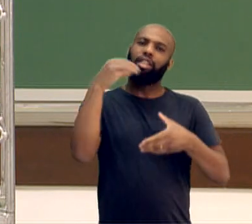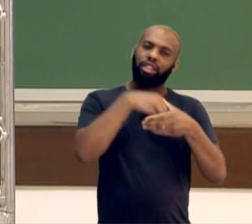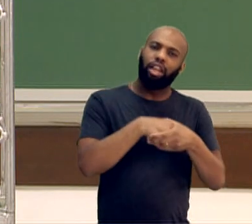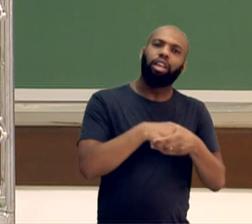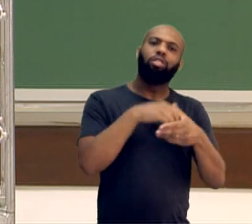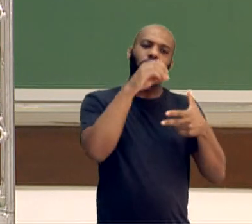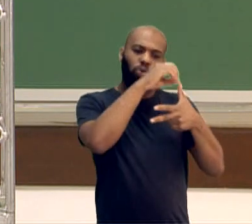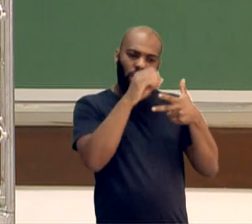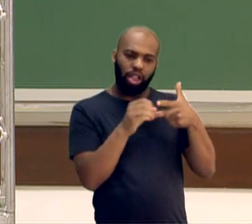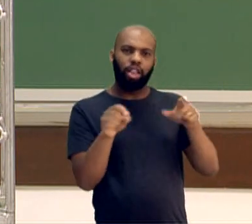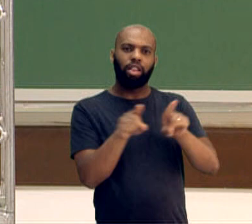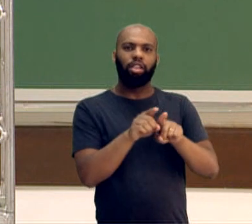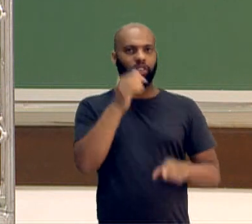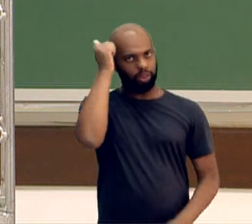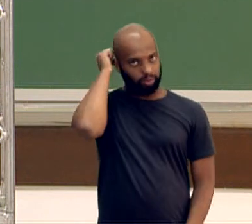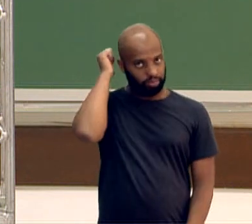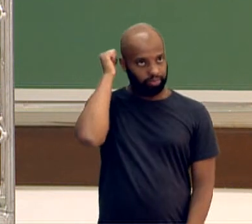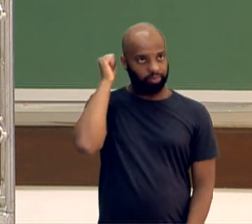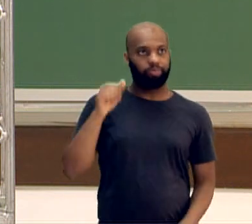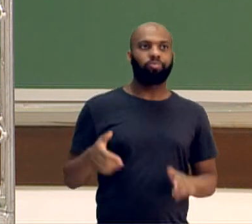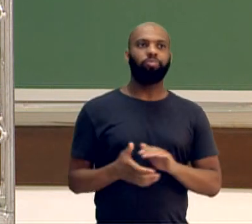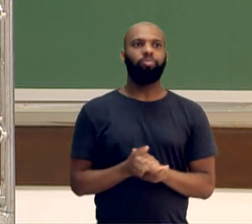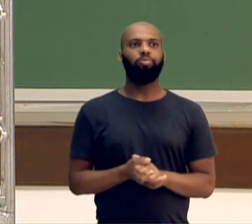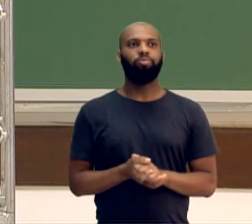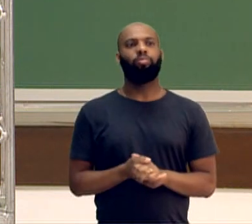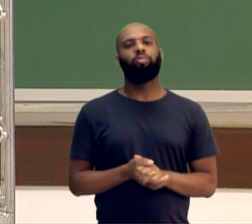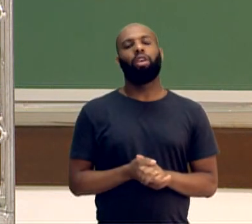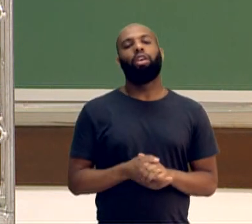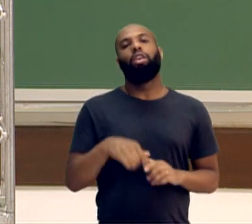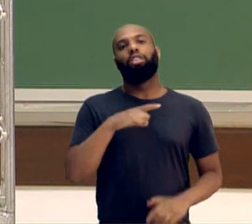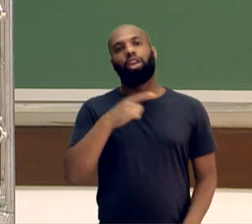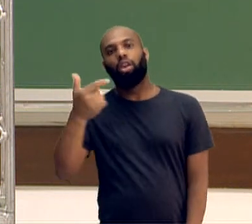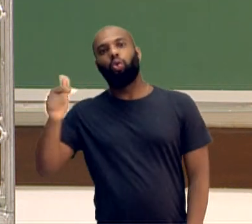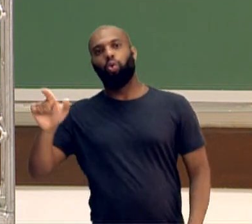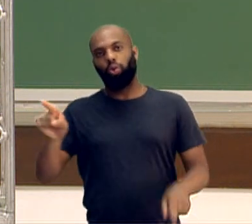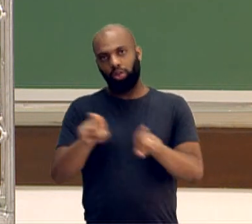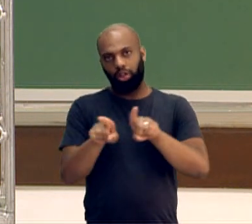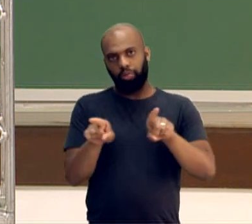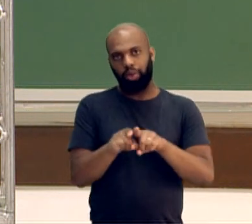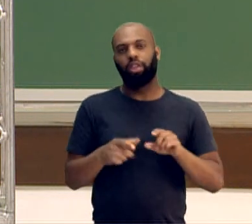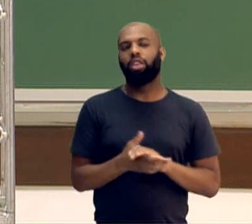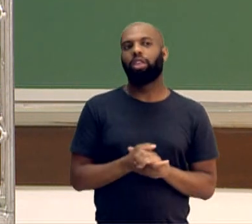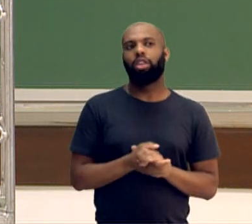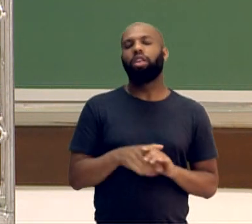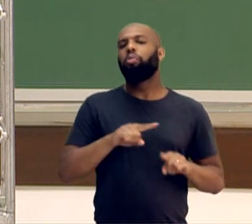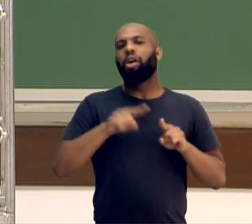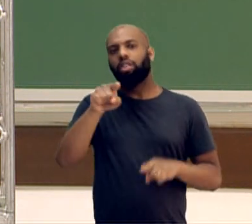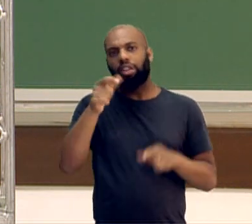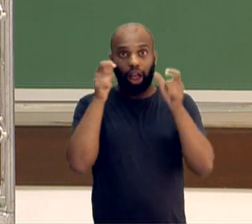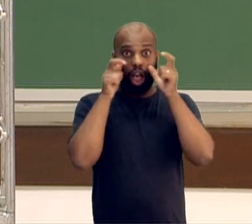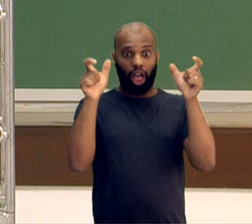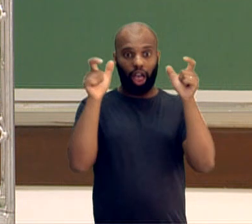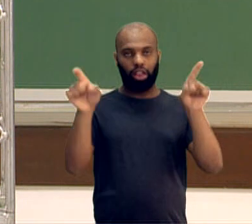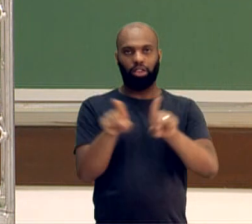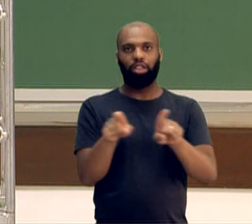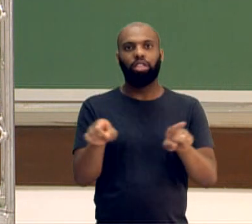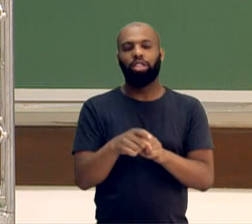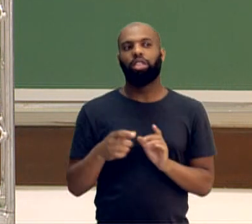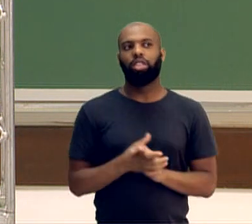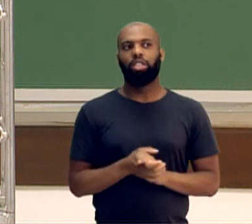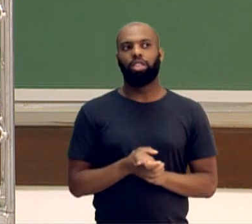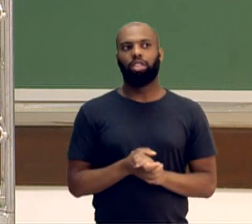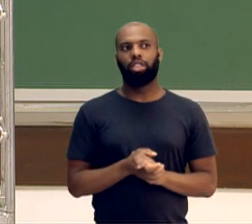vestibular. Menos comum, mas também acontece, não coloquei aqui porque é um pouco menos comum, mas para vocês também estarem atentos, também se chama